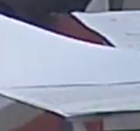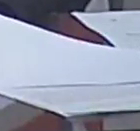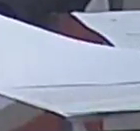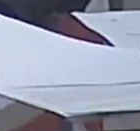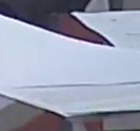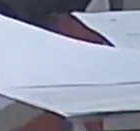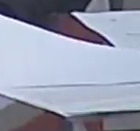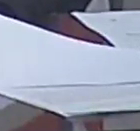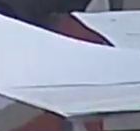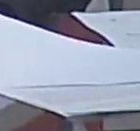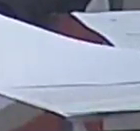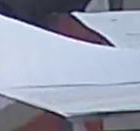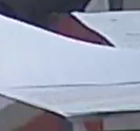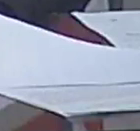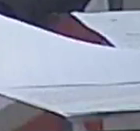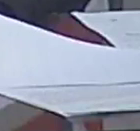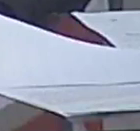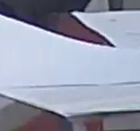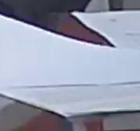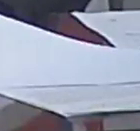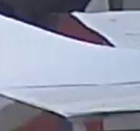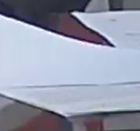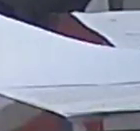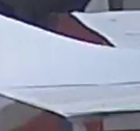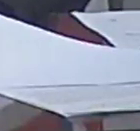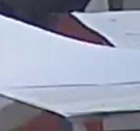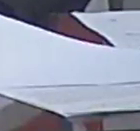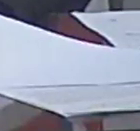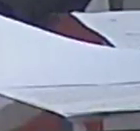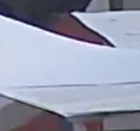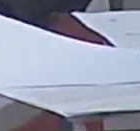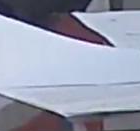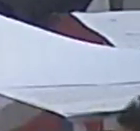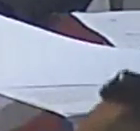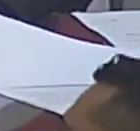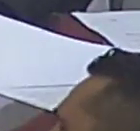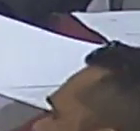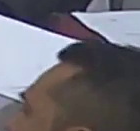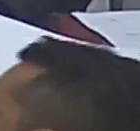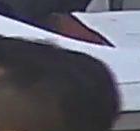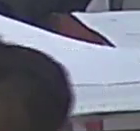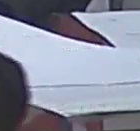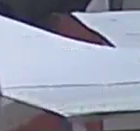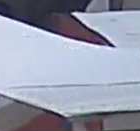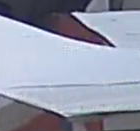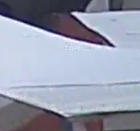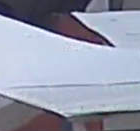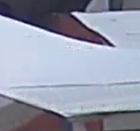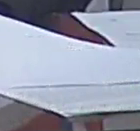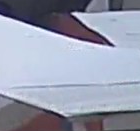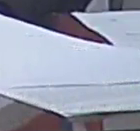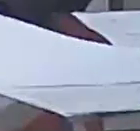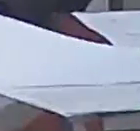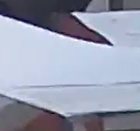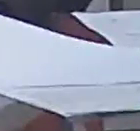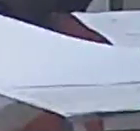João Andreu Blaia, esquina com a rua Tibagi. Indicação 569-2019, indica ao Poder Executivo que